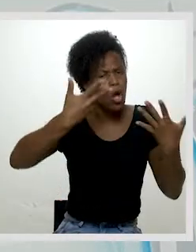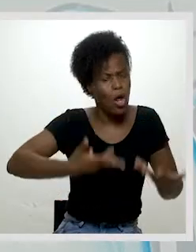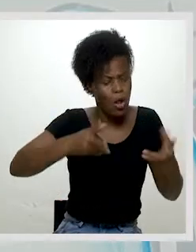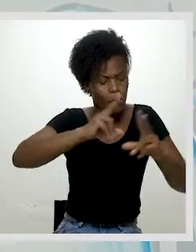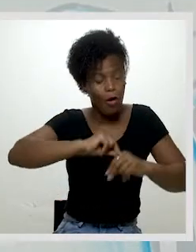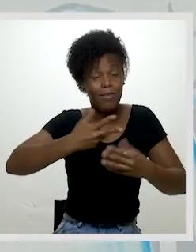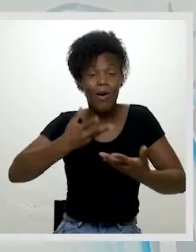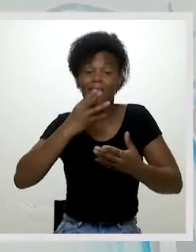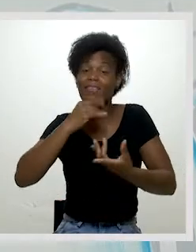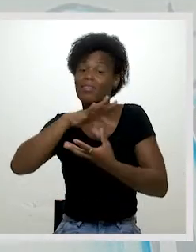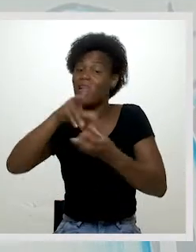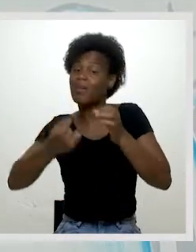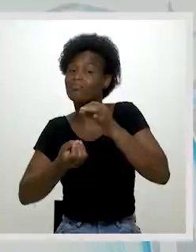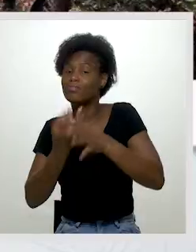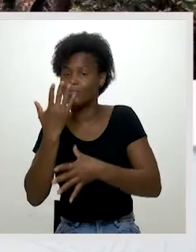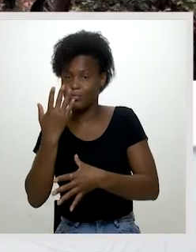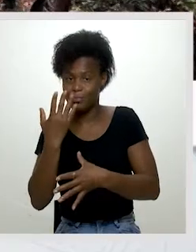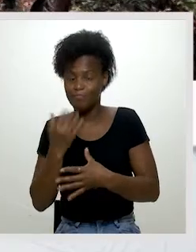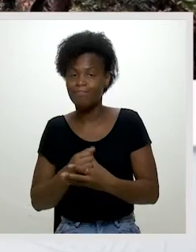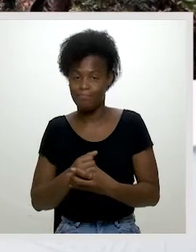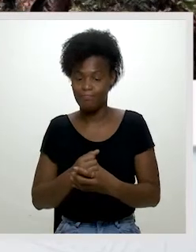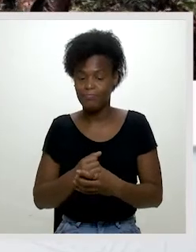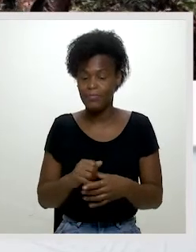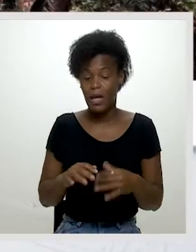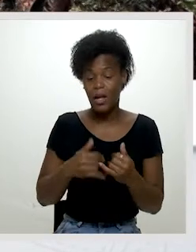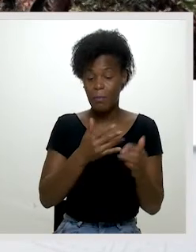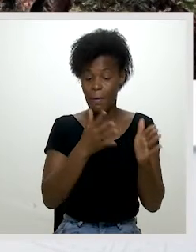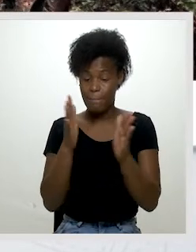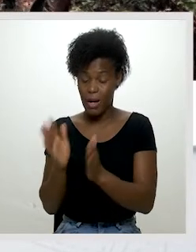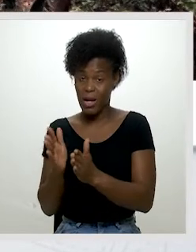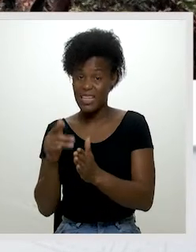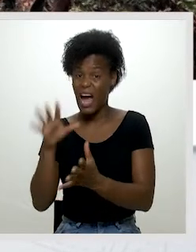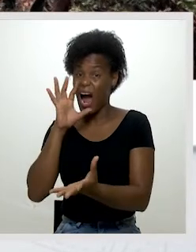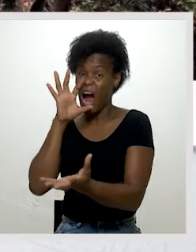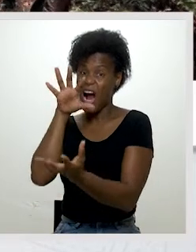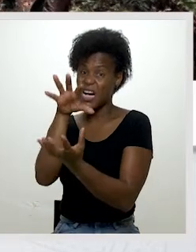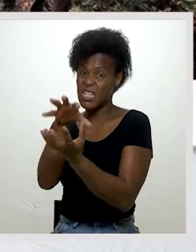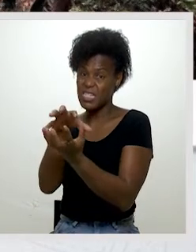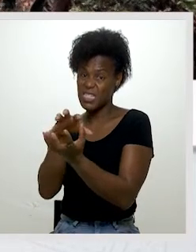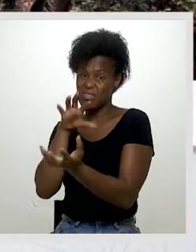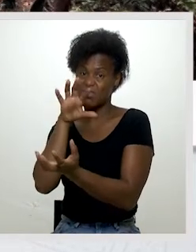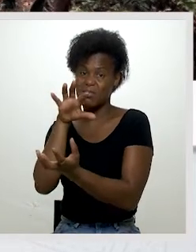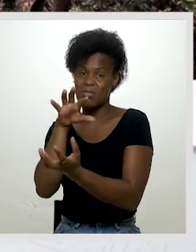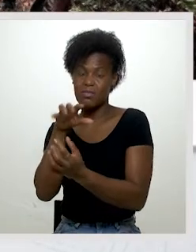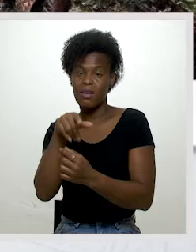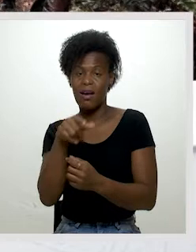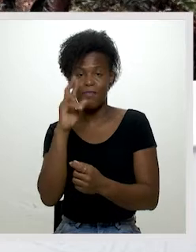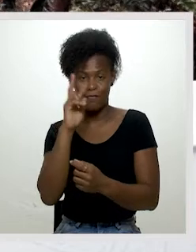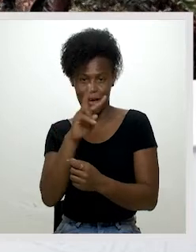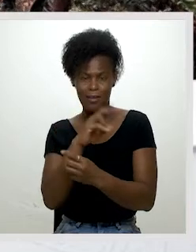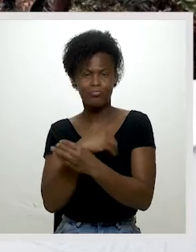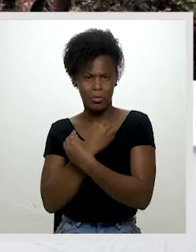apareceram na Terra, não é assim? Temos então, do lado temos os dinossauros, né? Já viram também